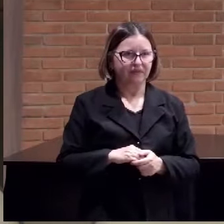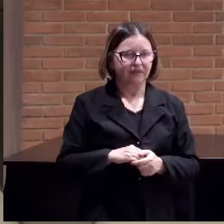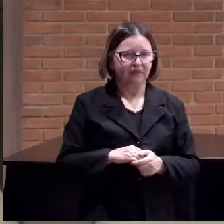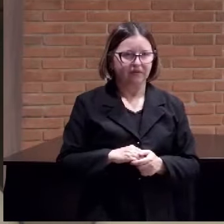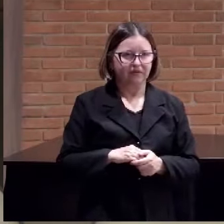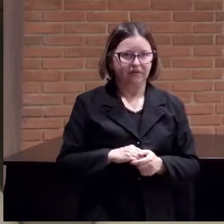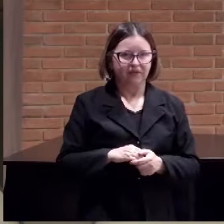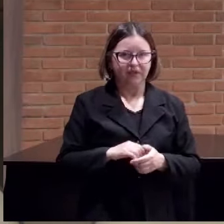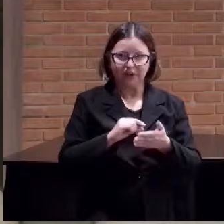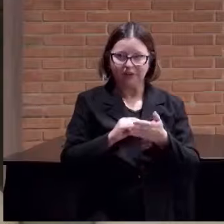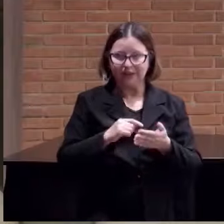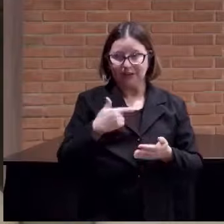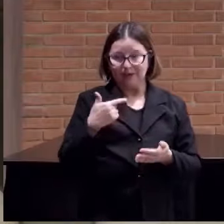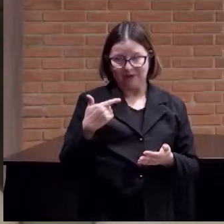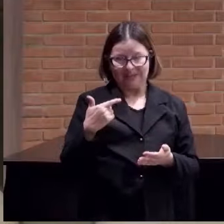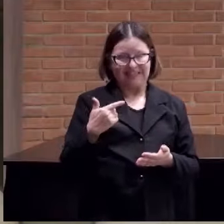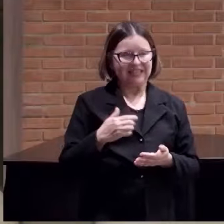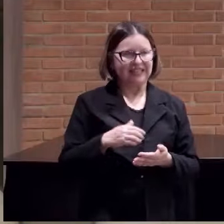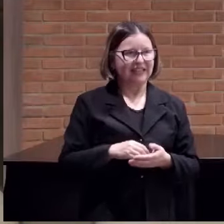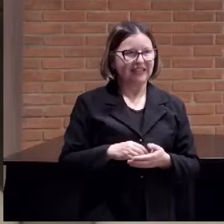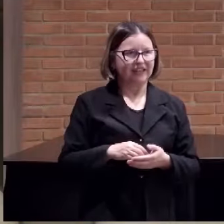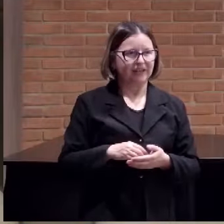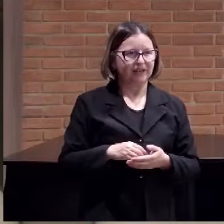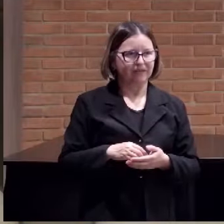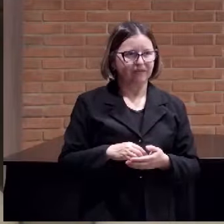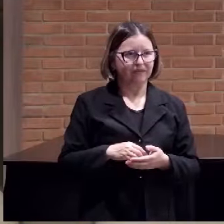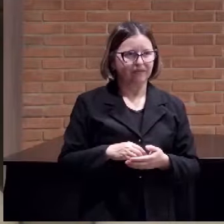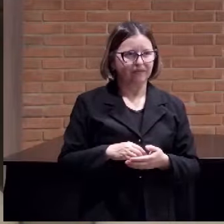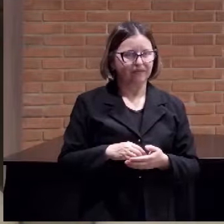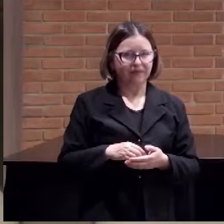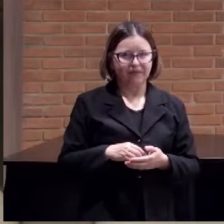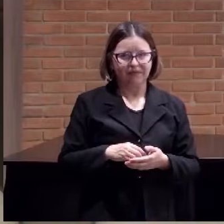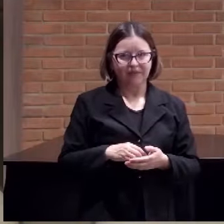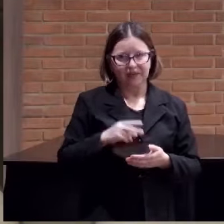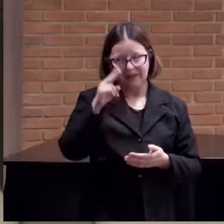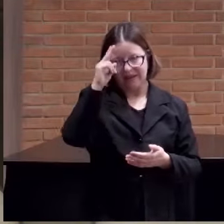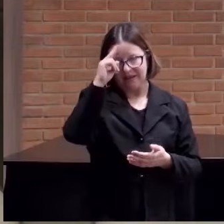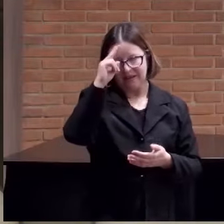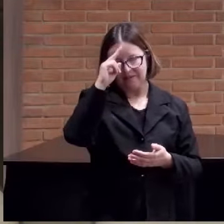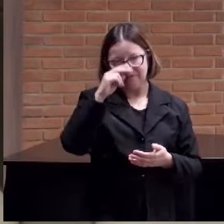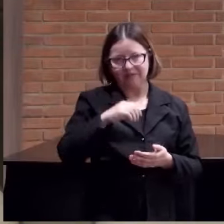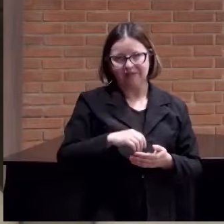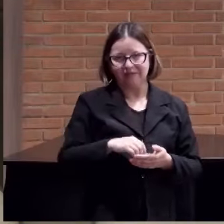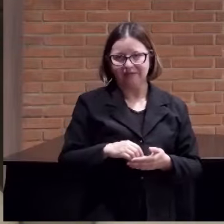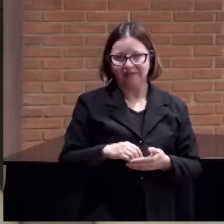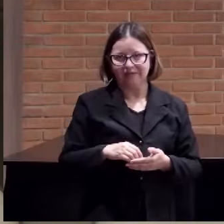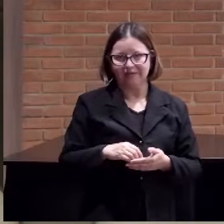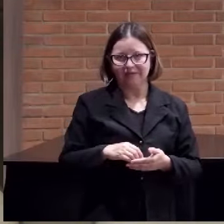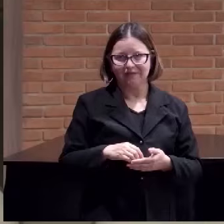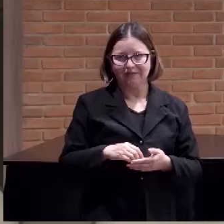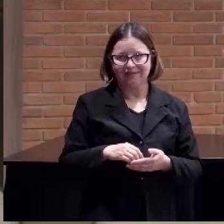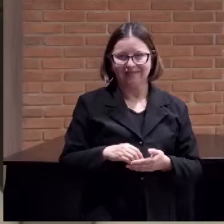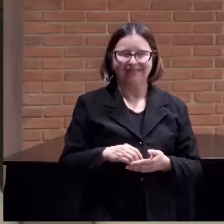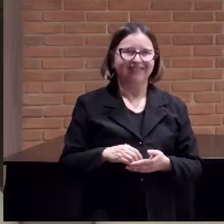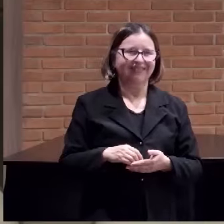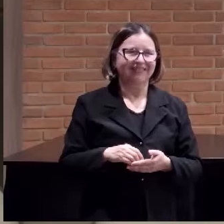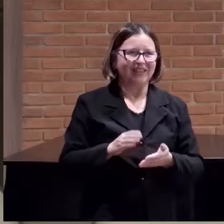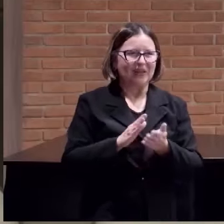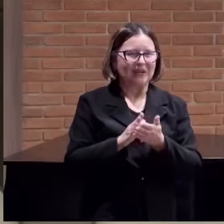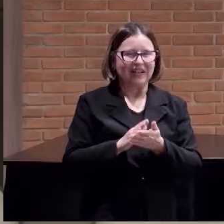Agora o versículo 2. Estamos fazendo também uma recapitulação. Gastei quase 10 minutos só na recapitulação.